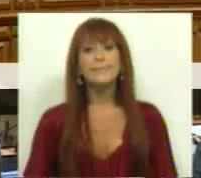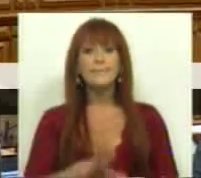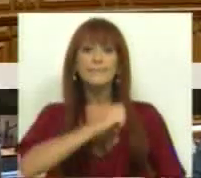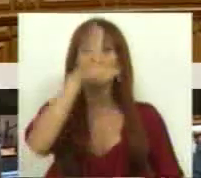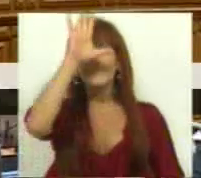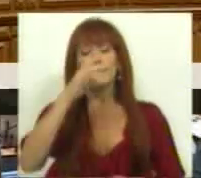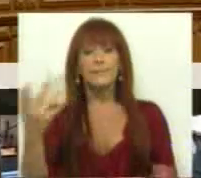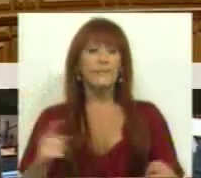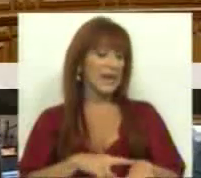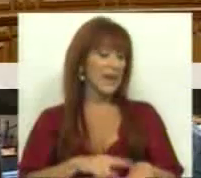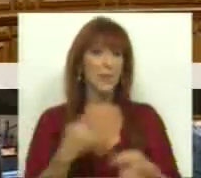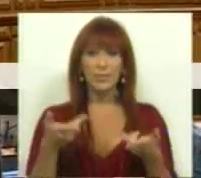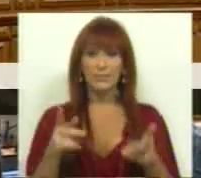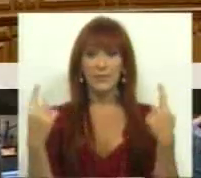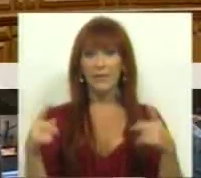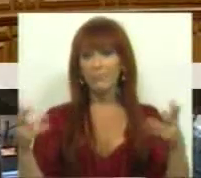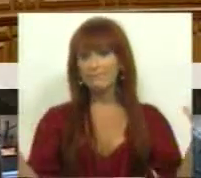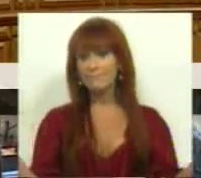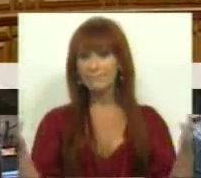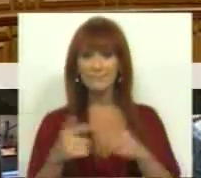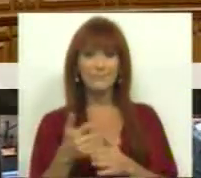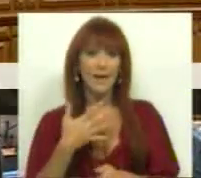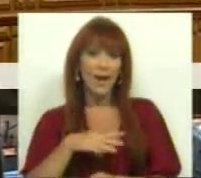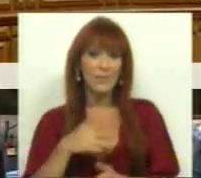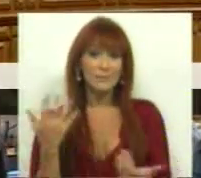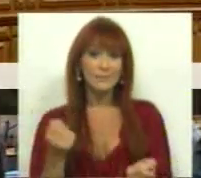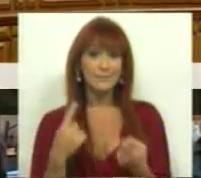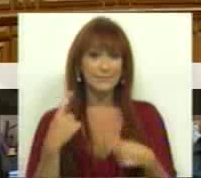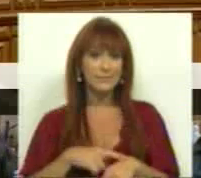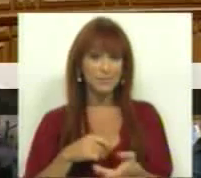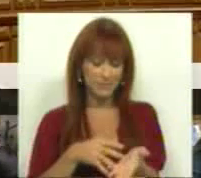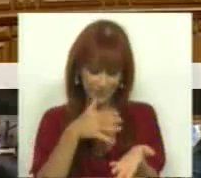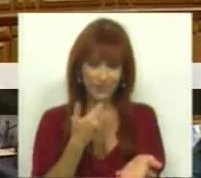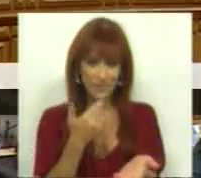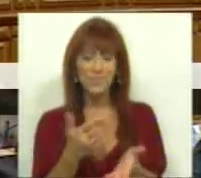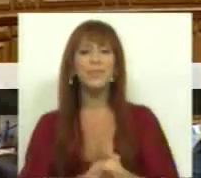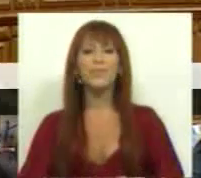Sr. Primeiro-Ministro, ainda dispõe de tempo. Se pretender usar, faz favor.